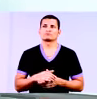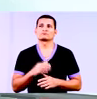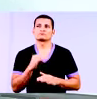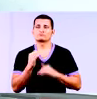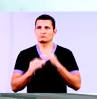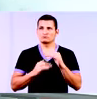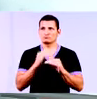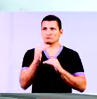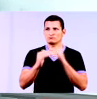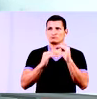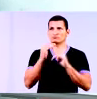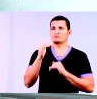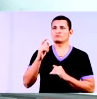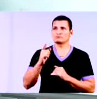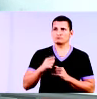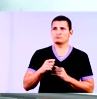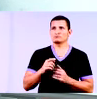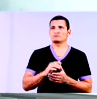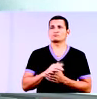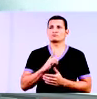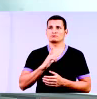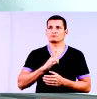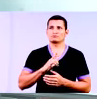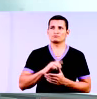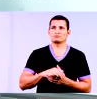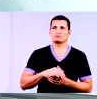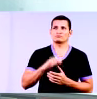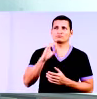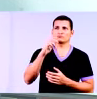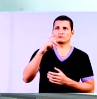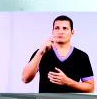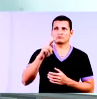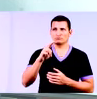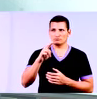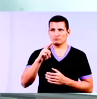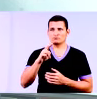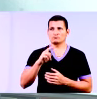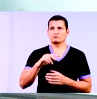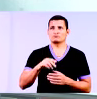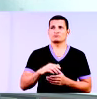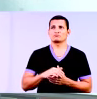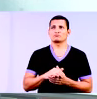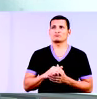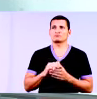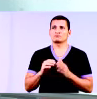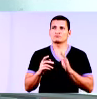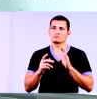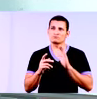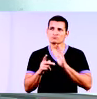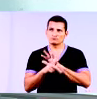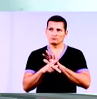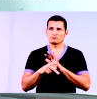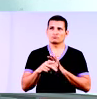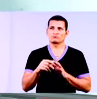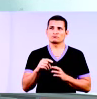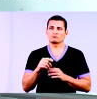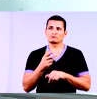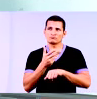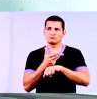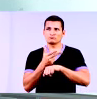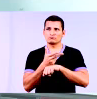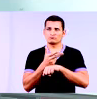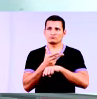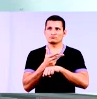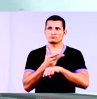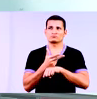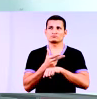tendência é esta. Eu tenho aí processadores inclusive não só memória de vídeo, eu tenho um processador dedicado para